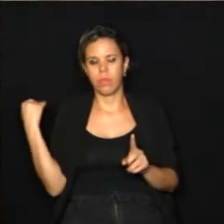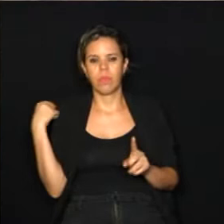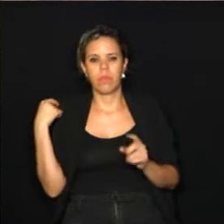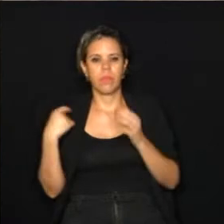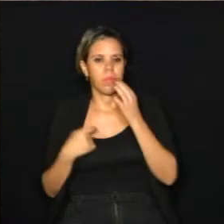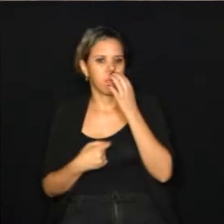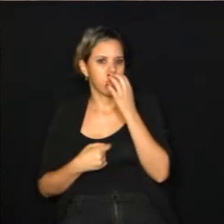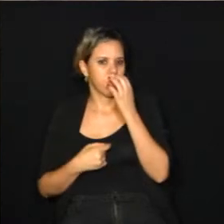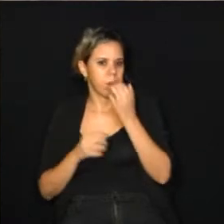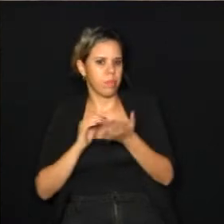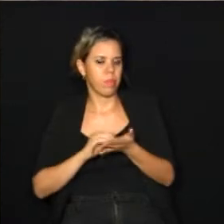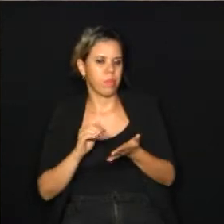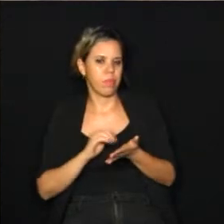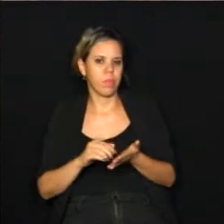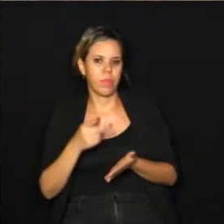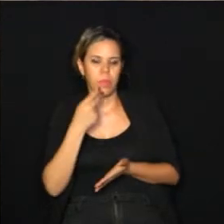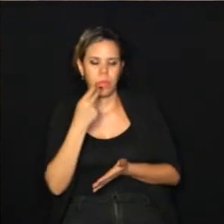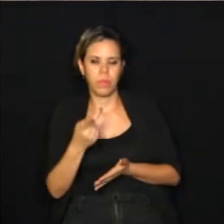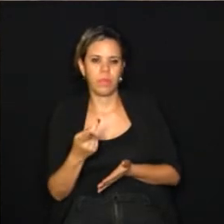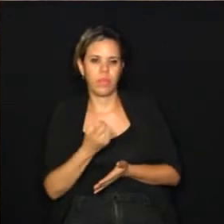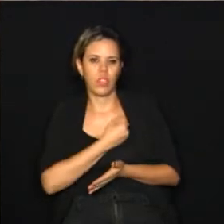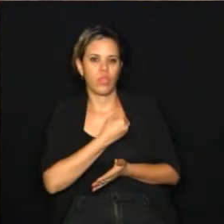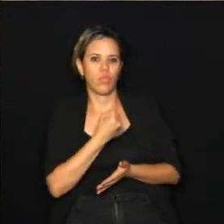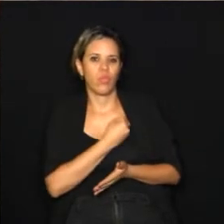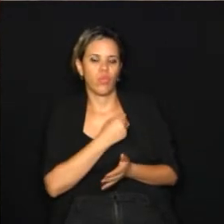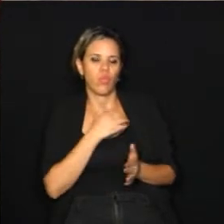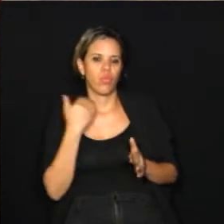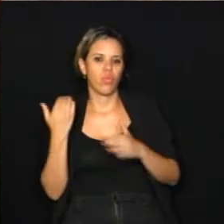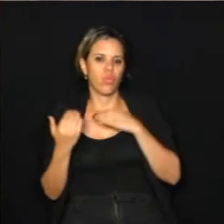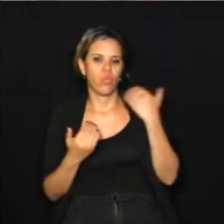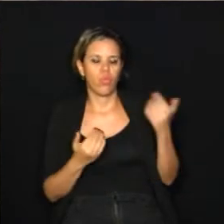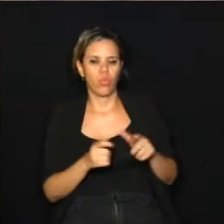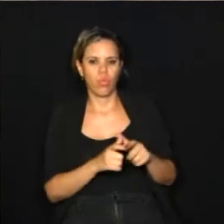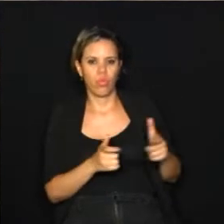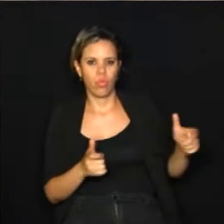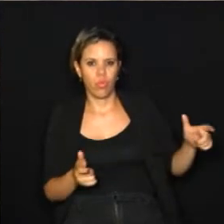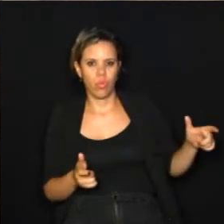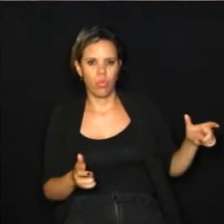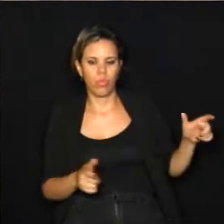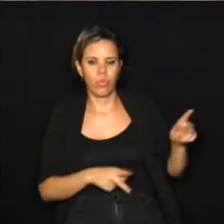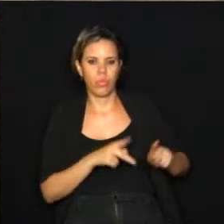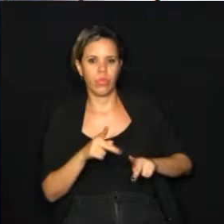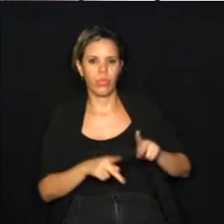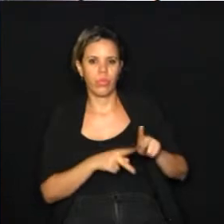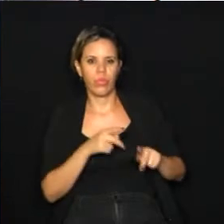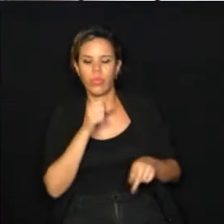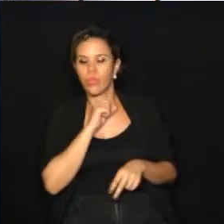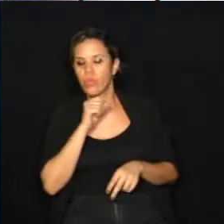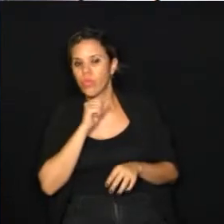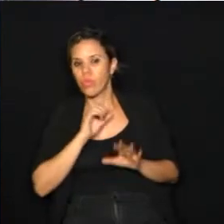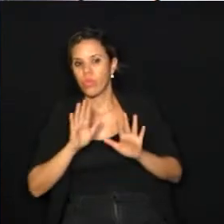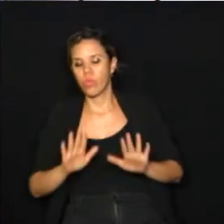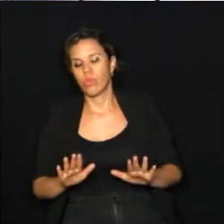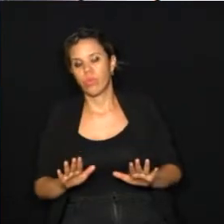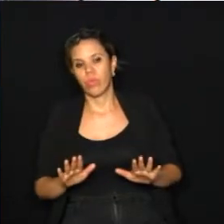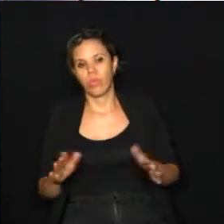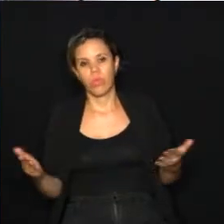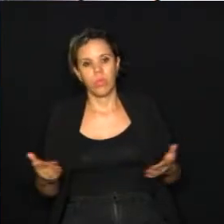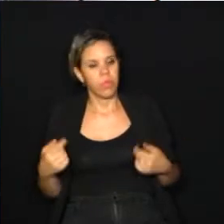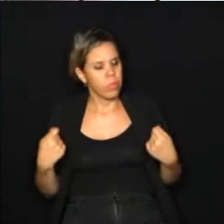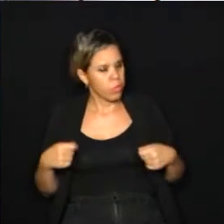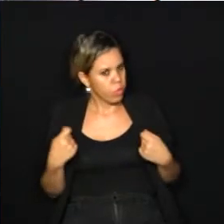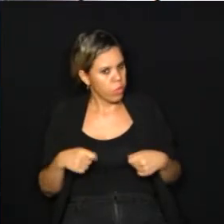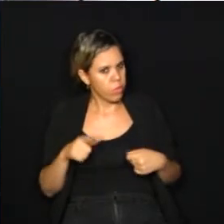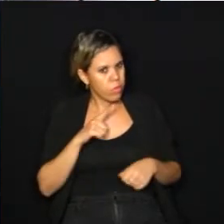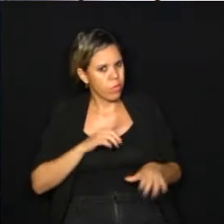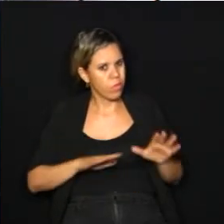Exato. O secretário salientou que o número de óbitos é maior entre a população idosa. No entanto, é preciso que se